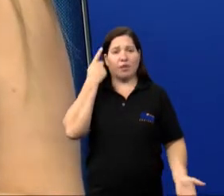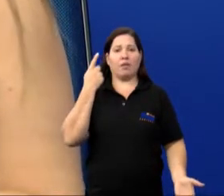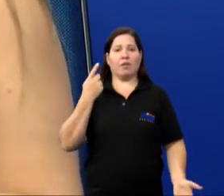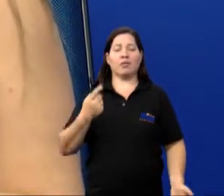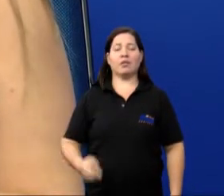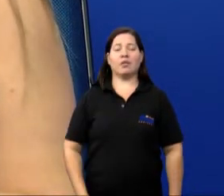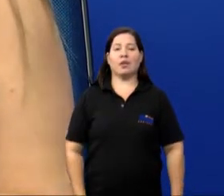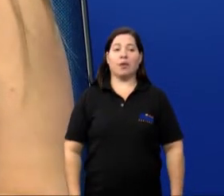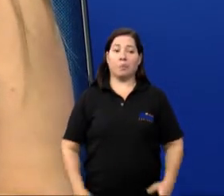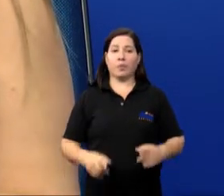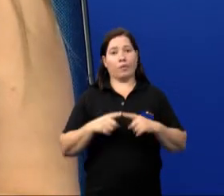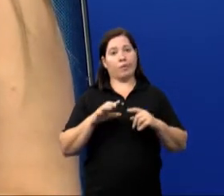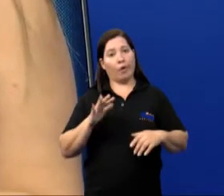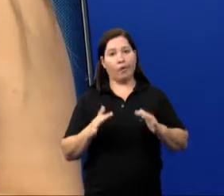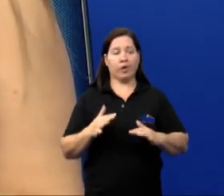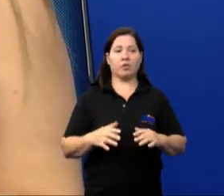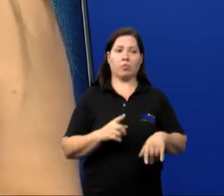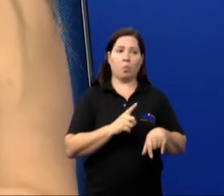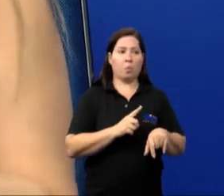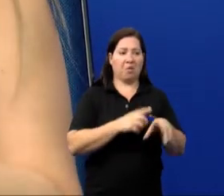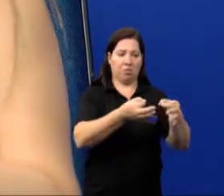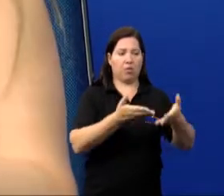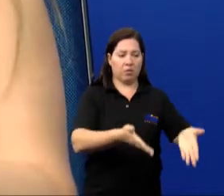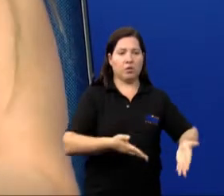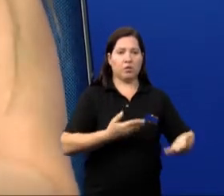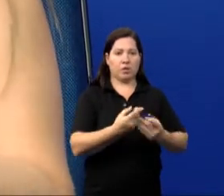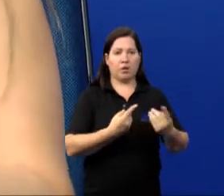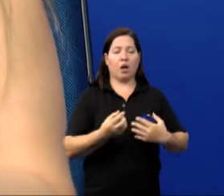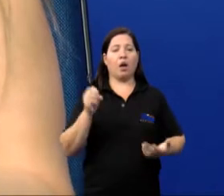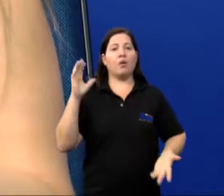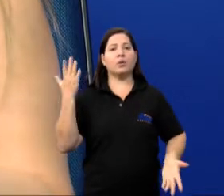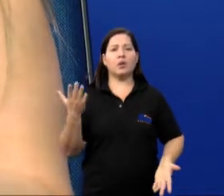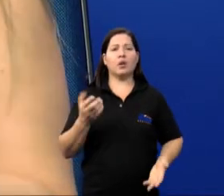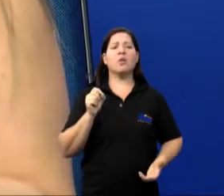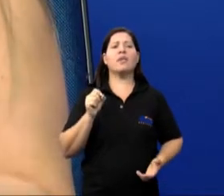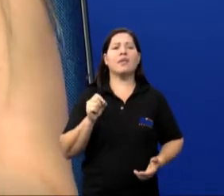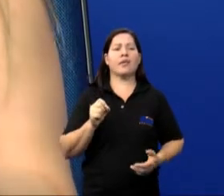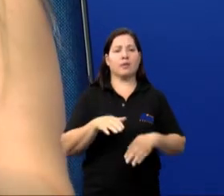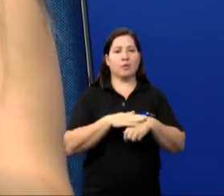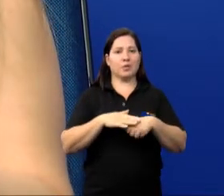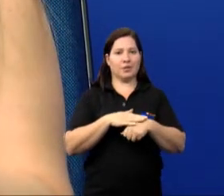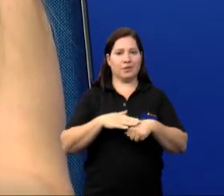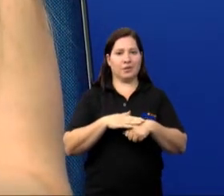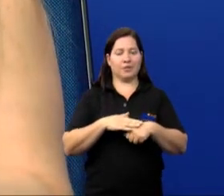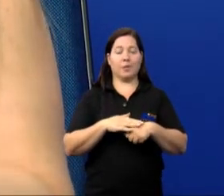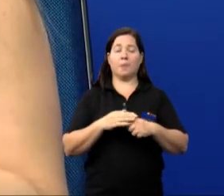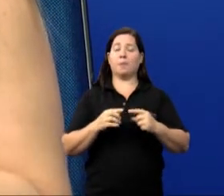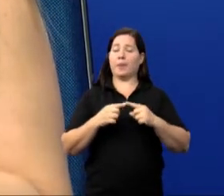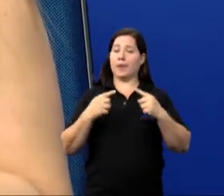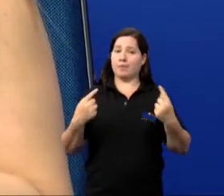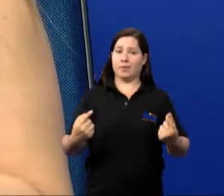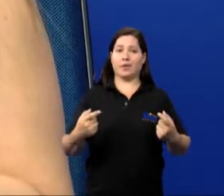naquele momento. Né? Ele não compreende realmente o assunto, o que eu estou conversando com ele. Mas o que a gente tem que fazer é criar